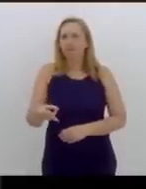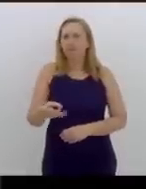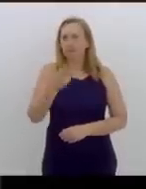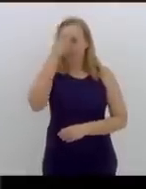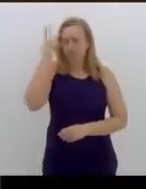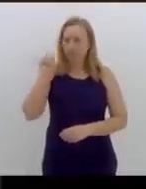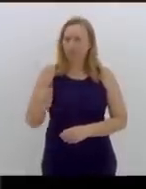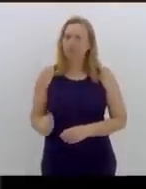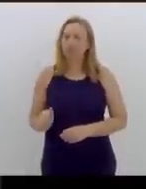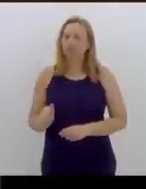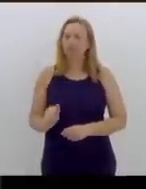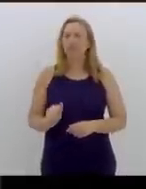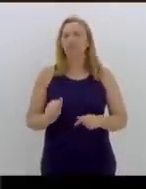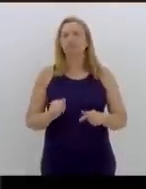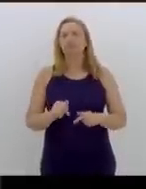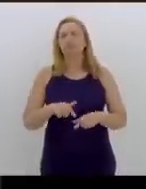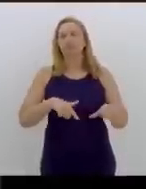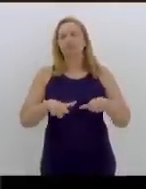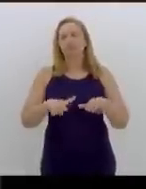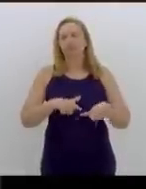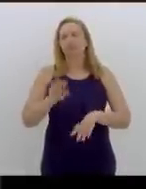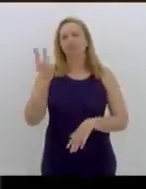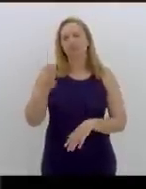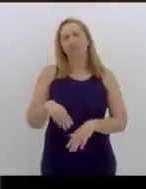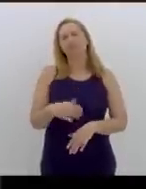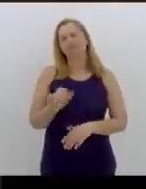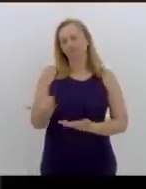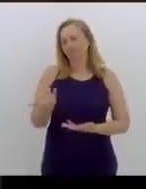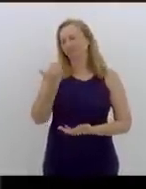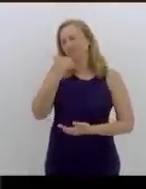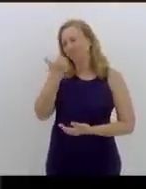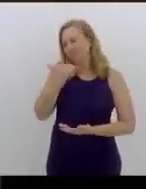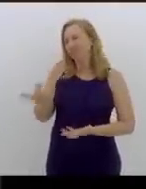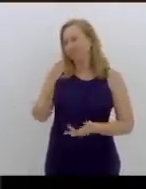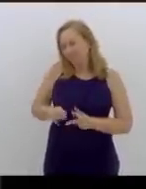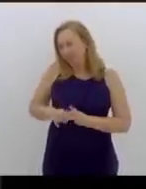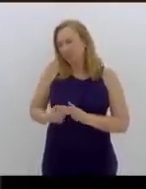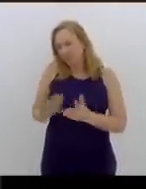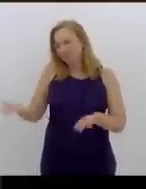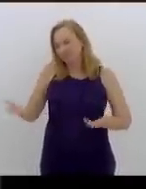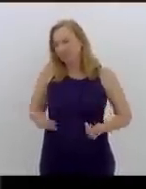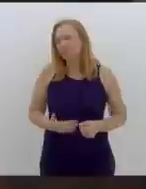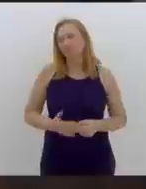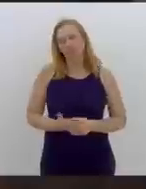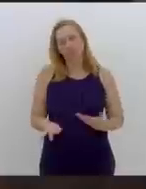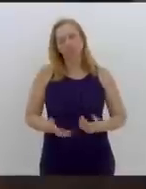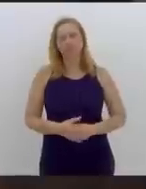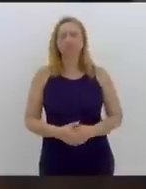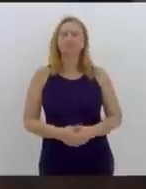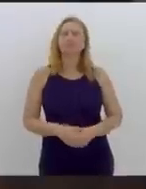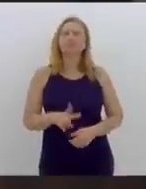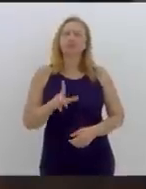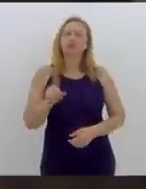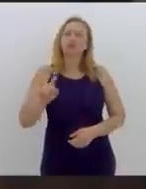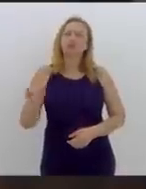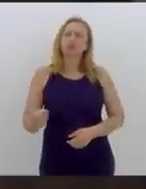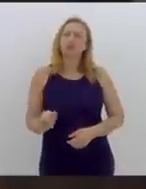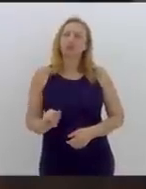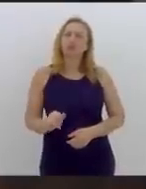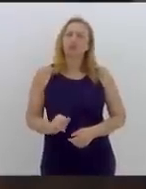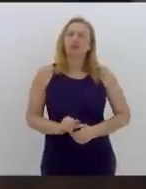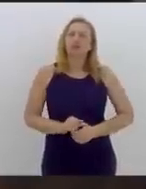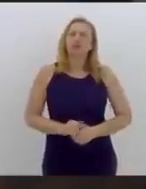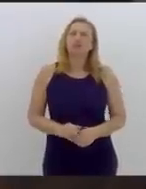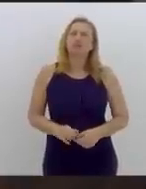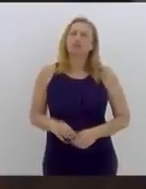fabricação da Justiça pô é uma covardia né Vamos lá né Vamos lá vamos correr deixa eu falar para você a gente tem